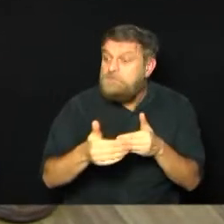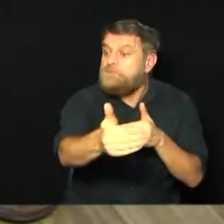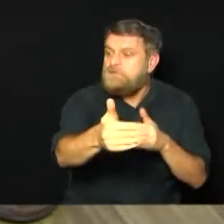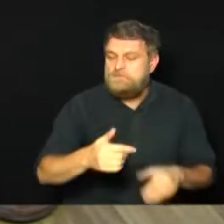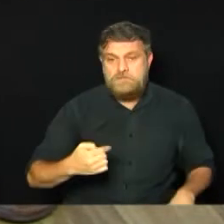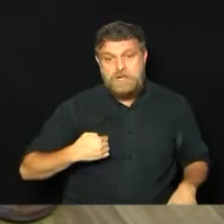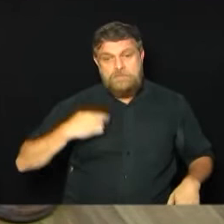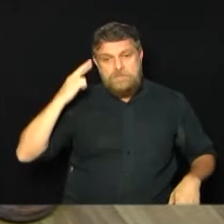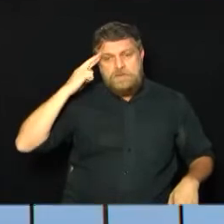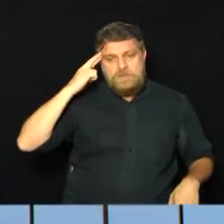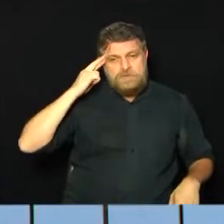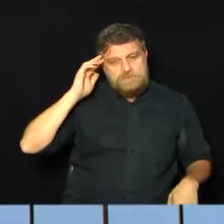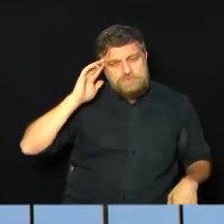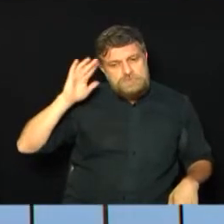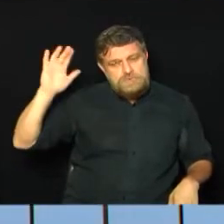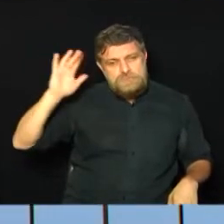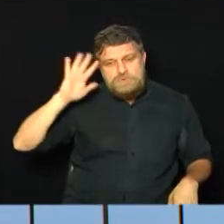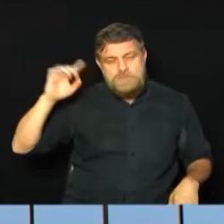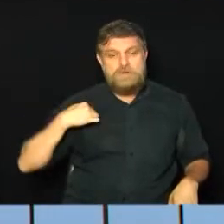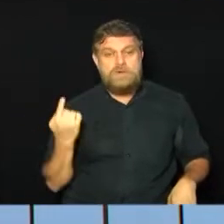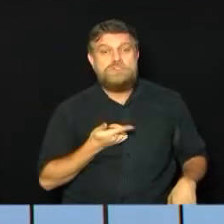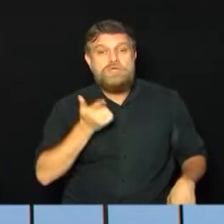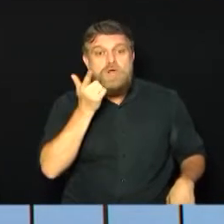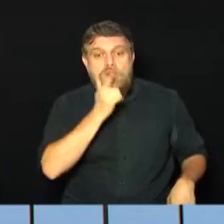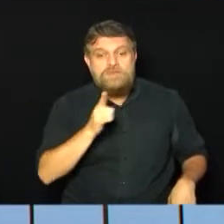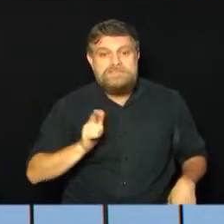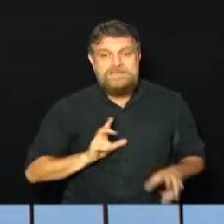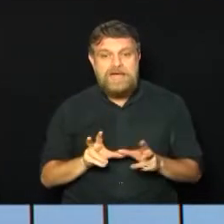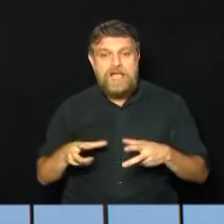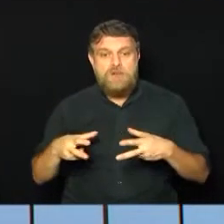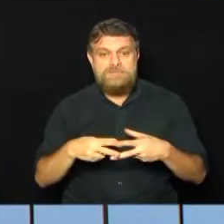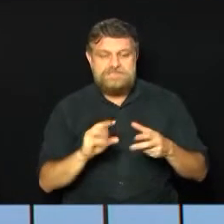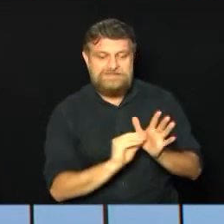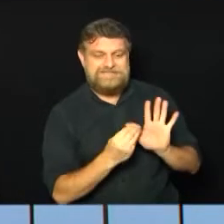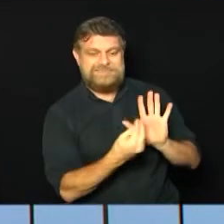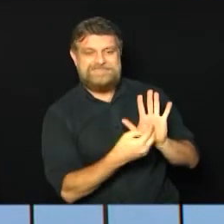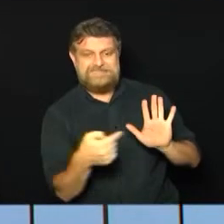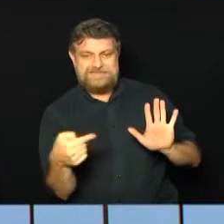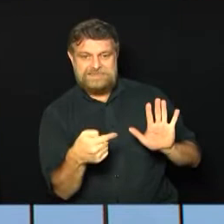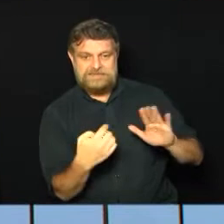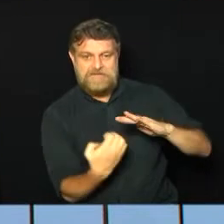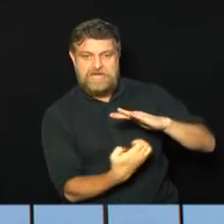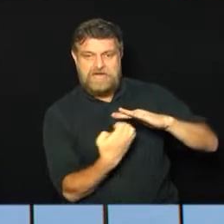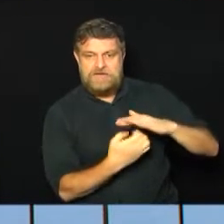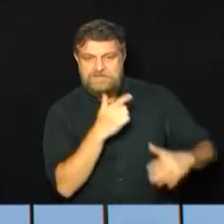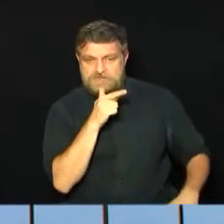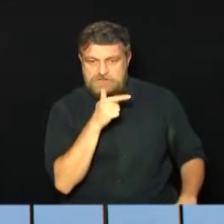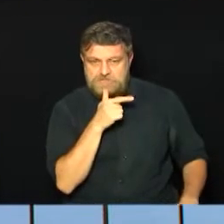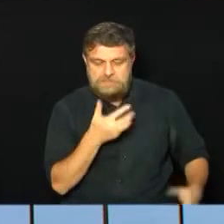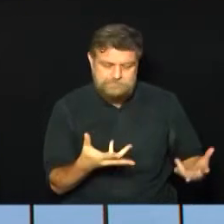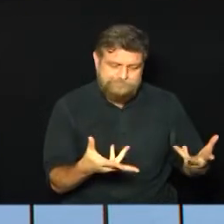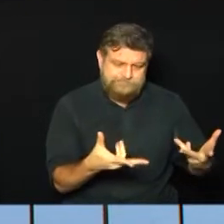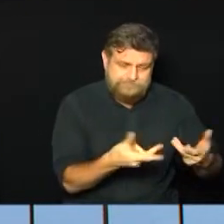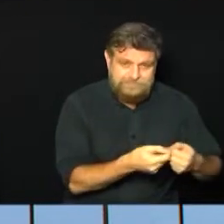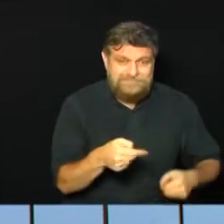sonho que eu tenho é que a gente conseguisse abrir a comissão da Sanasa. A Sanasa é uma empresa de excelência que a gente tem em Campinas,